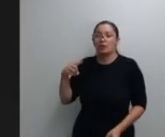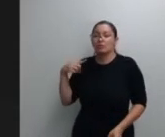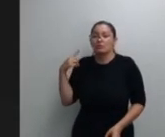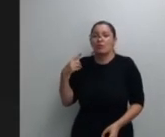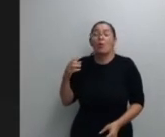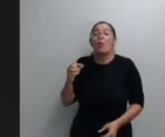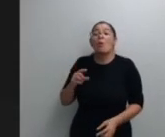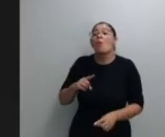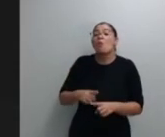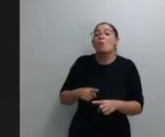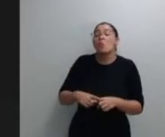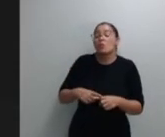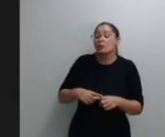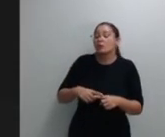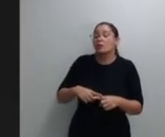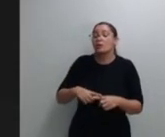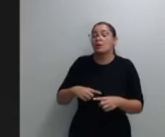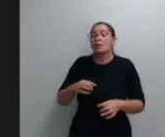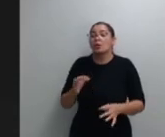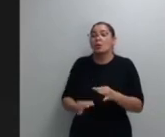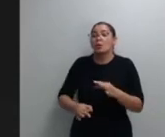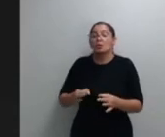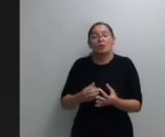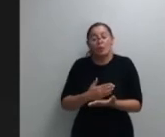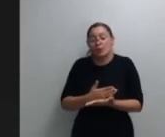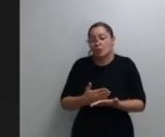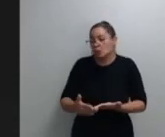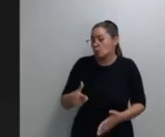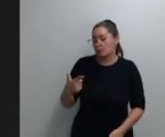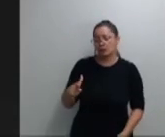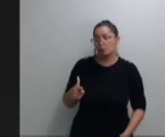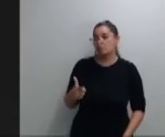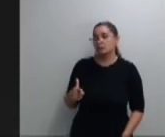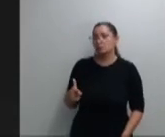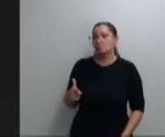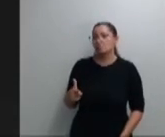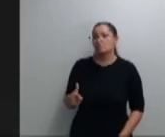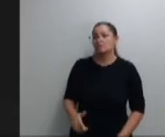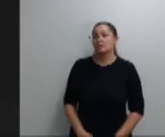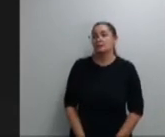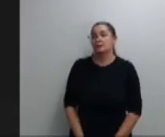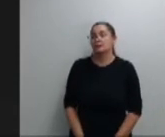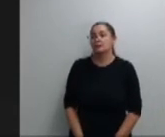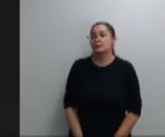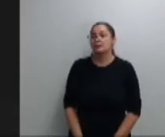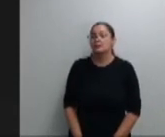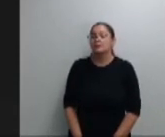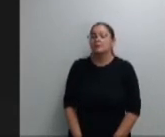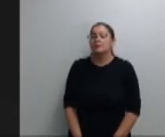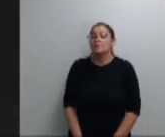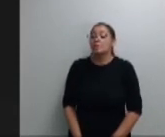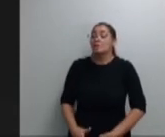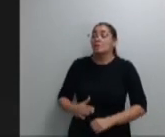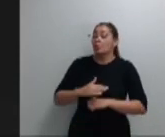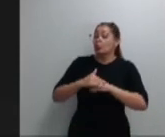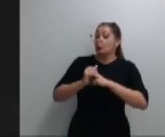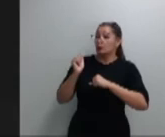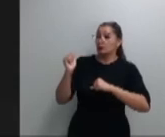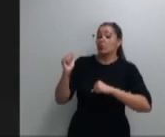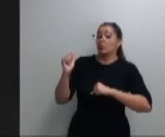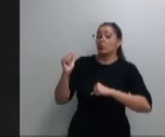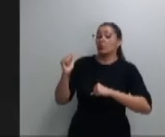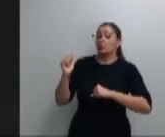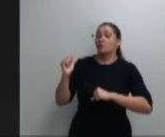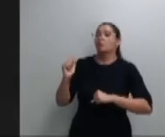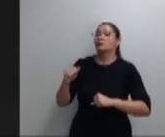julgamento se inicia como todos sabemos através do relator bem eu chamo então doutora